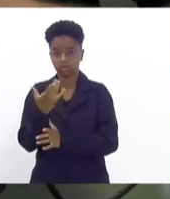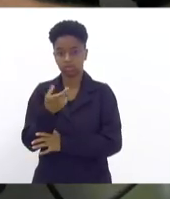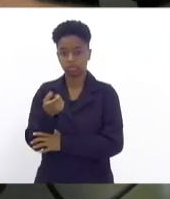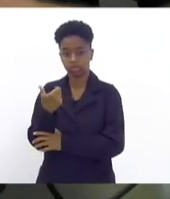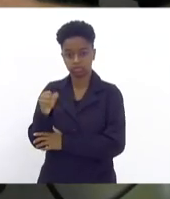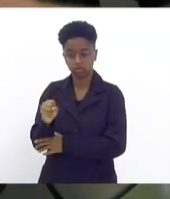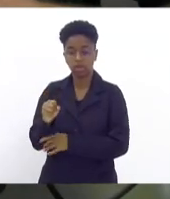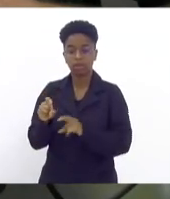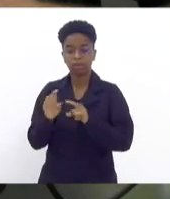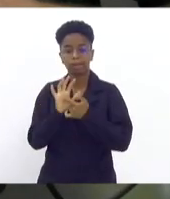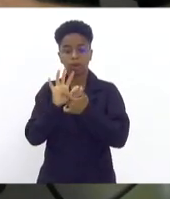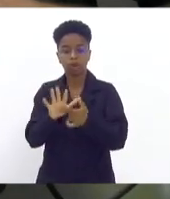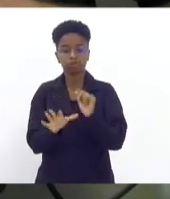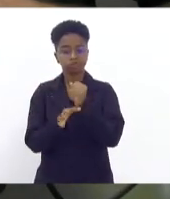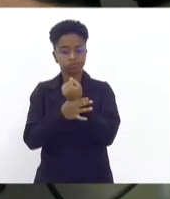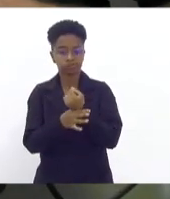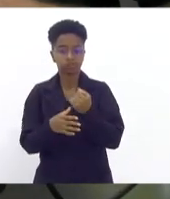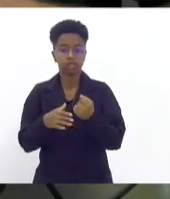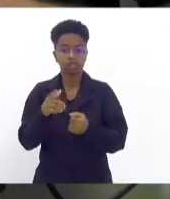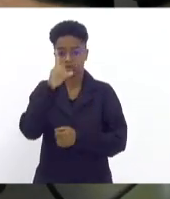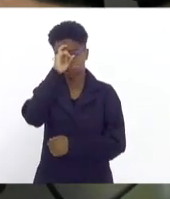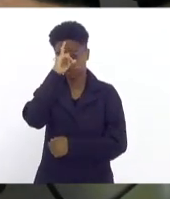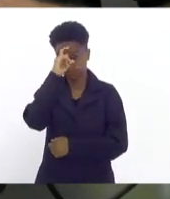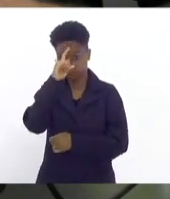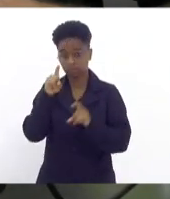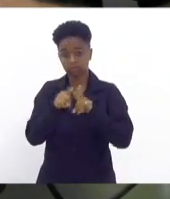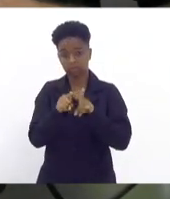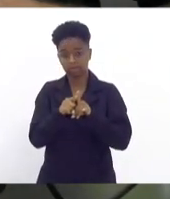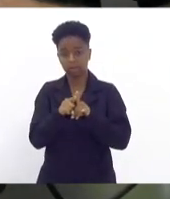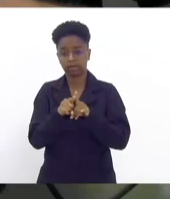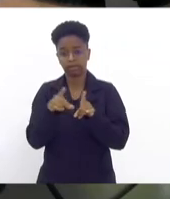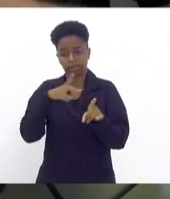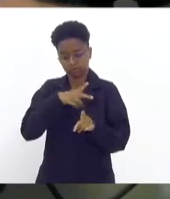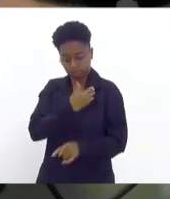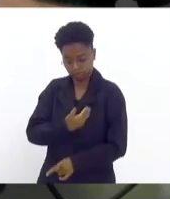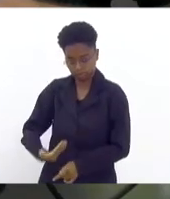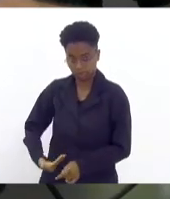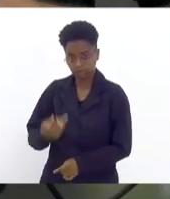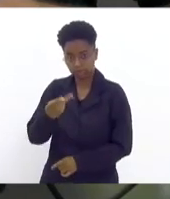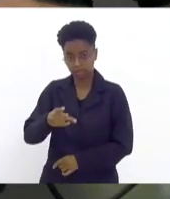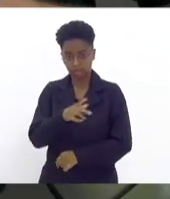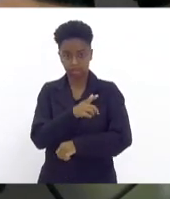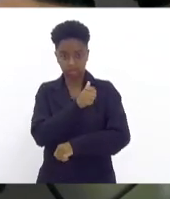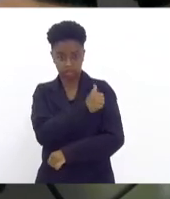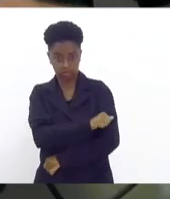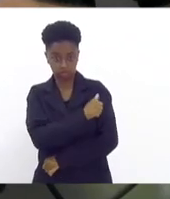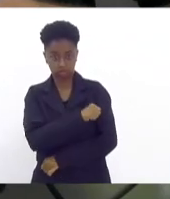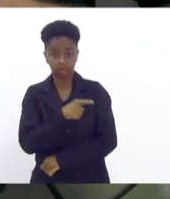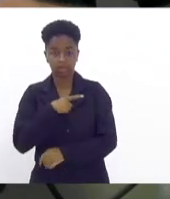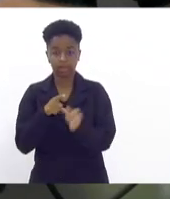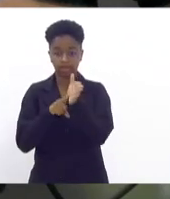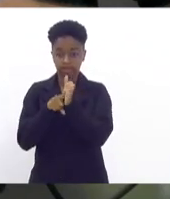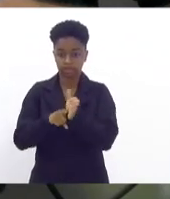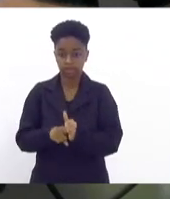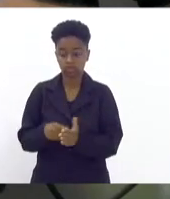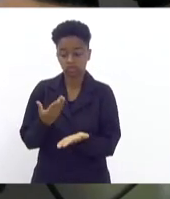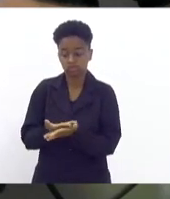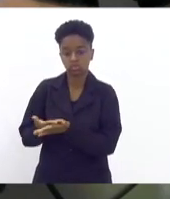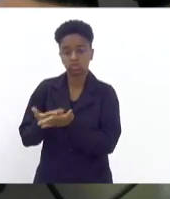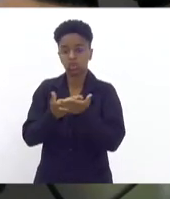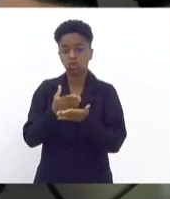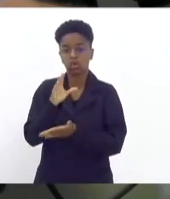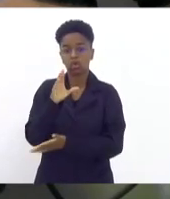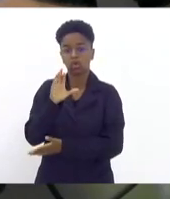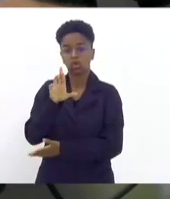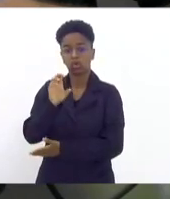parte das maternidades, hospitais e instituições similares da rede pública no Estado do Rio de Janeiro do exame de estudo cromossômico denominado